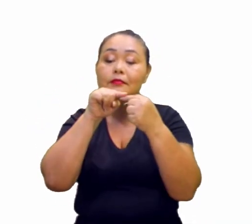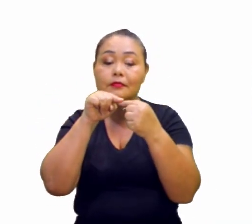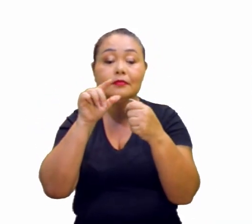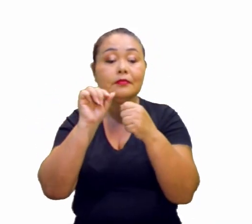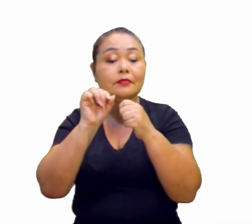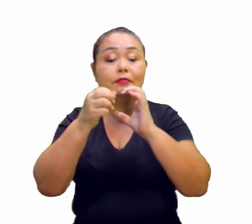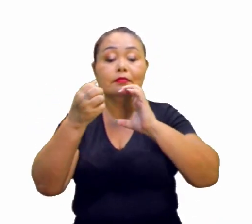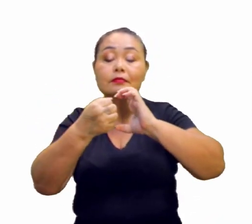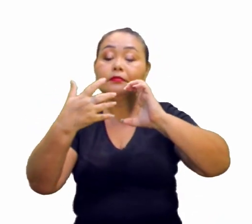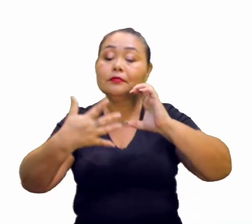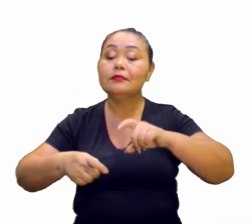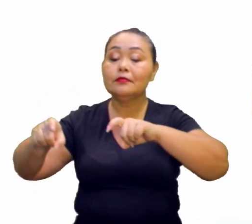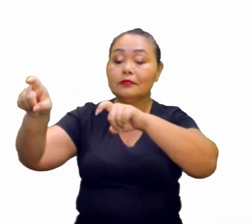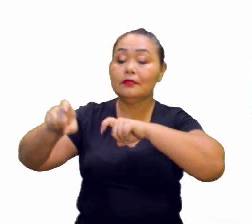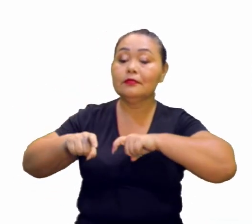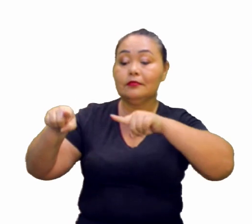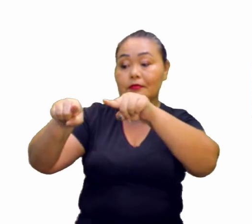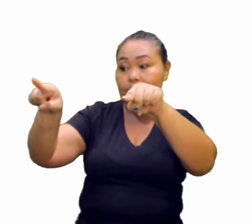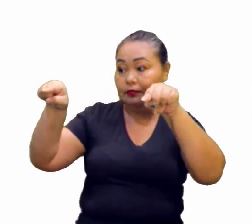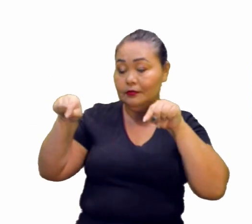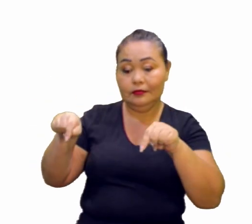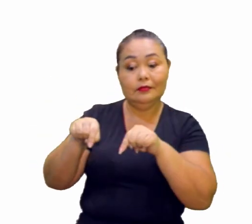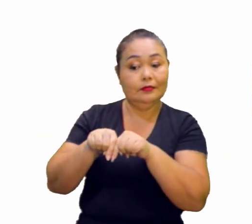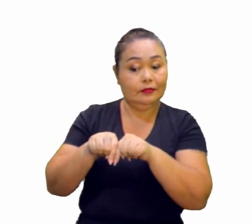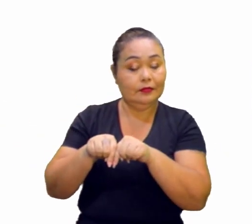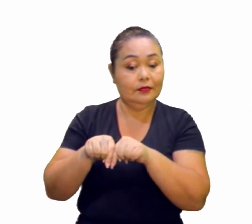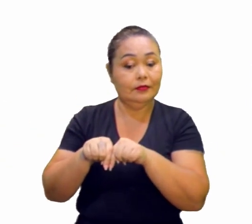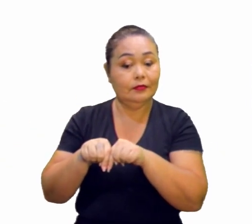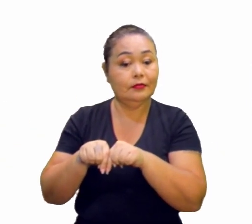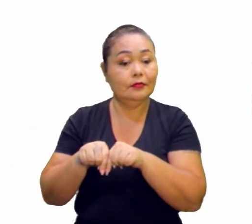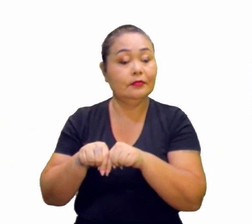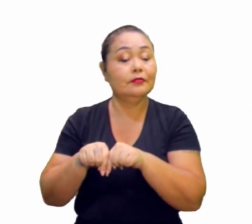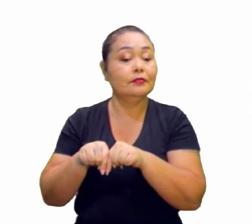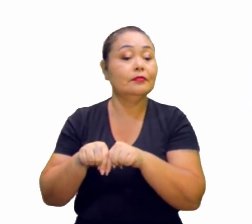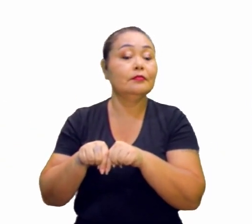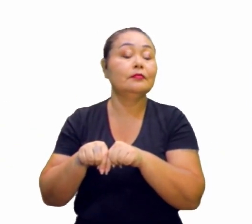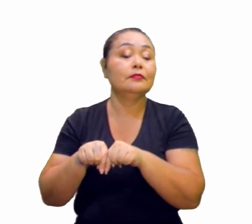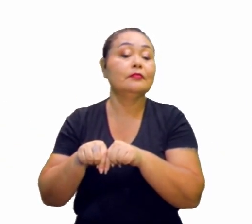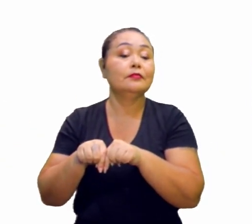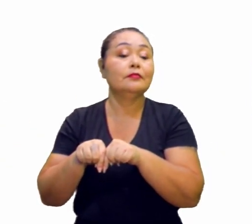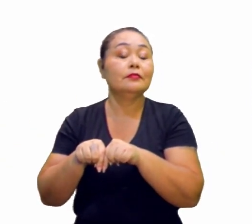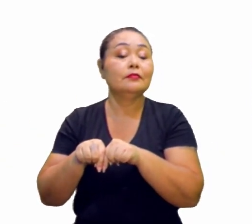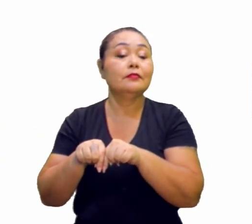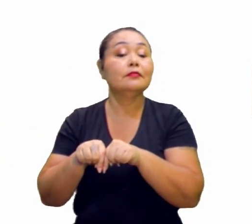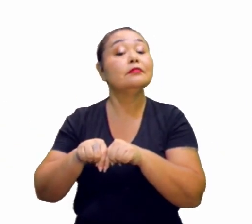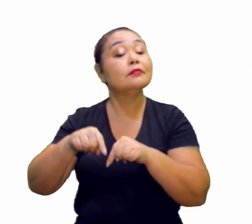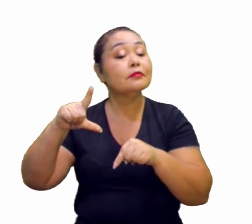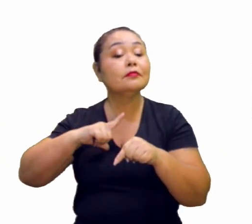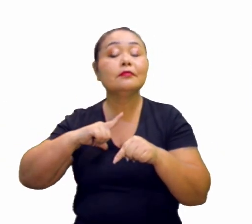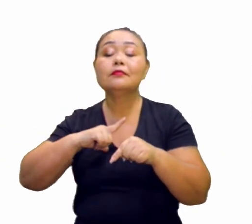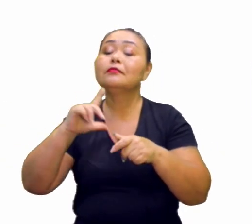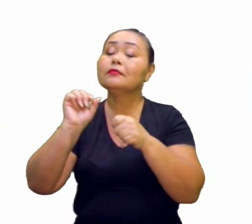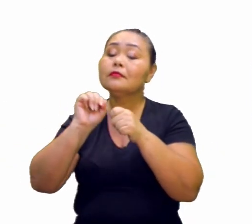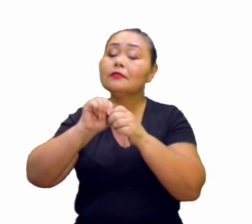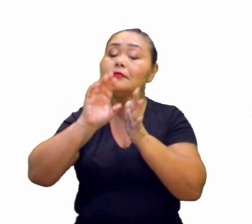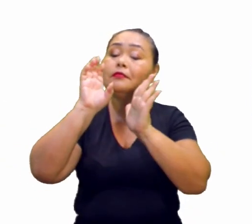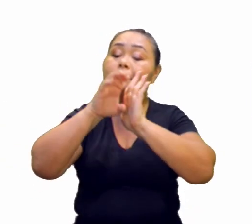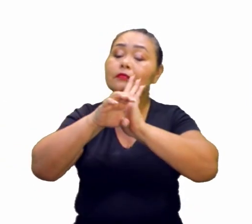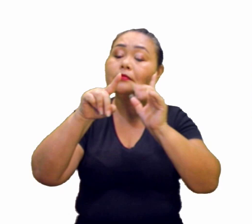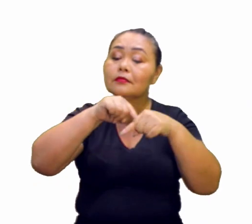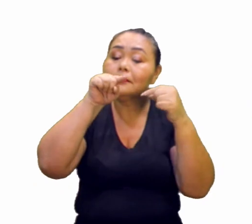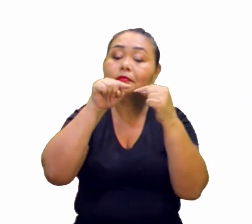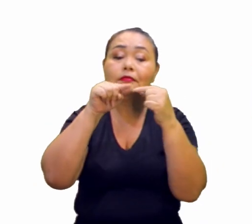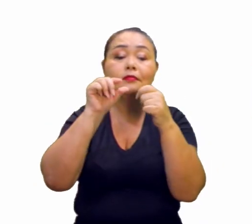as características das nossas propriedades, né, rurais. Então, definição dos objetivos, a gente falou aí